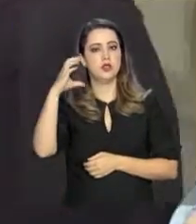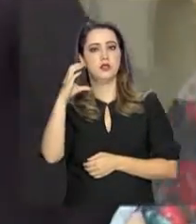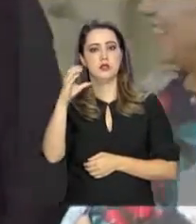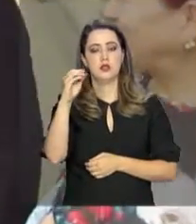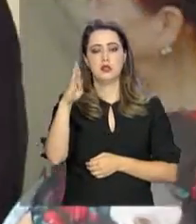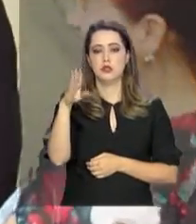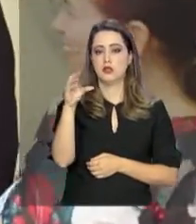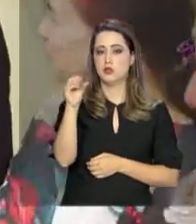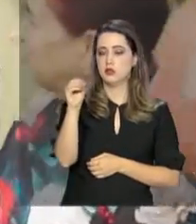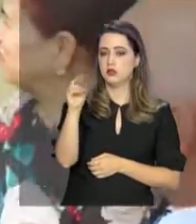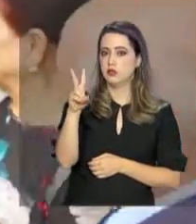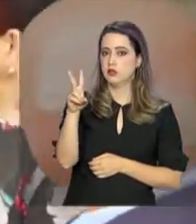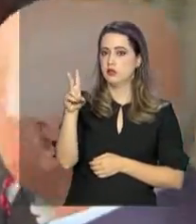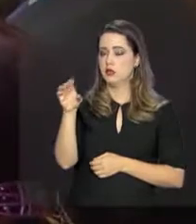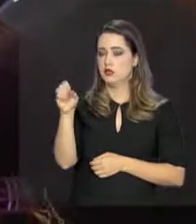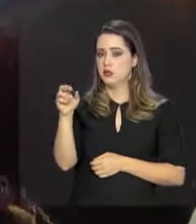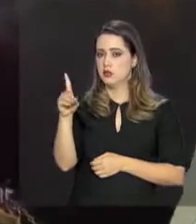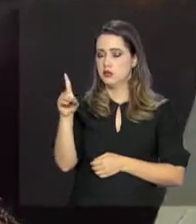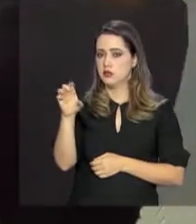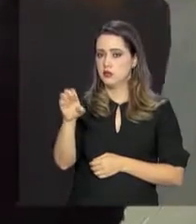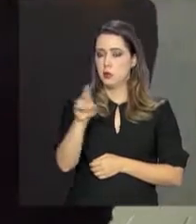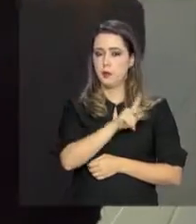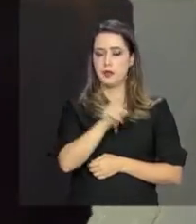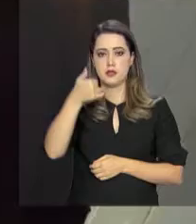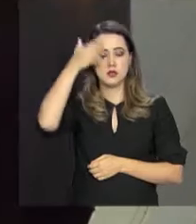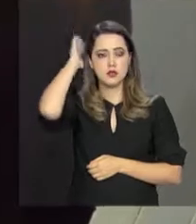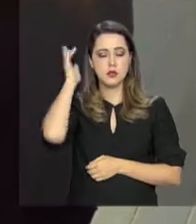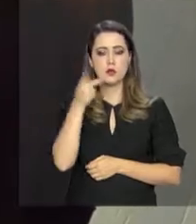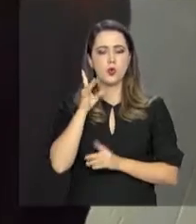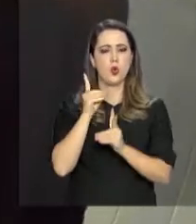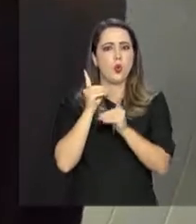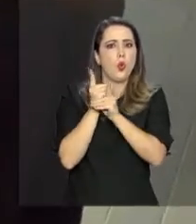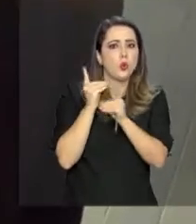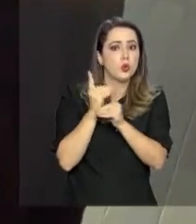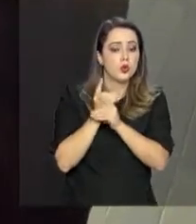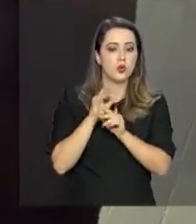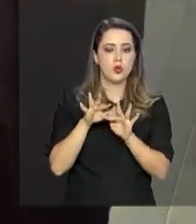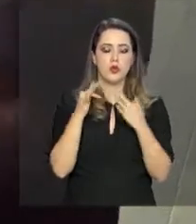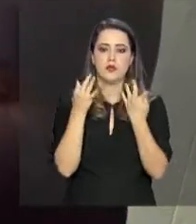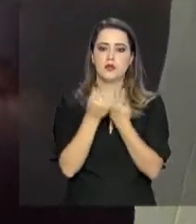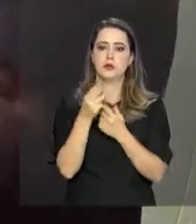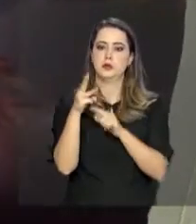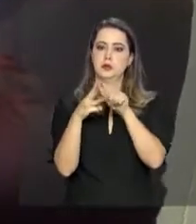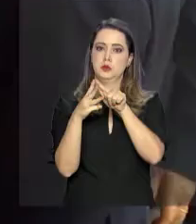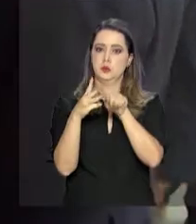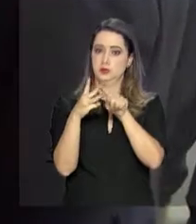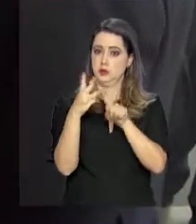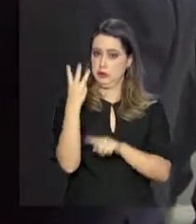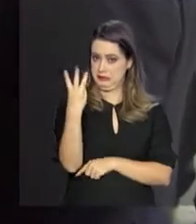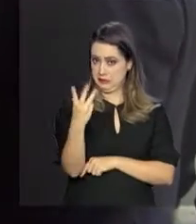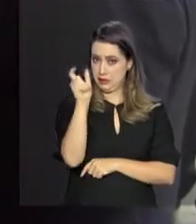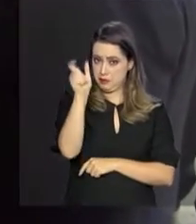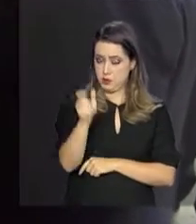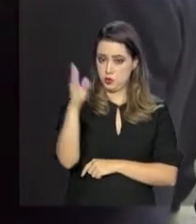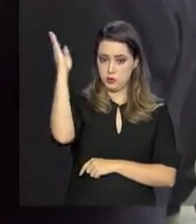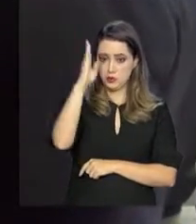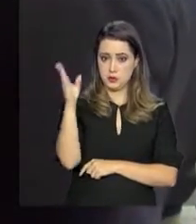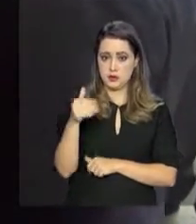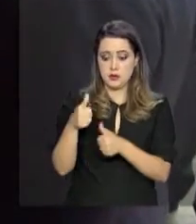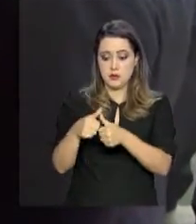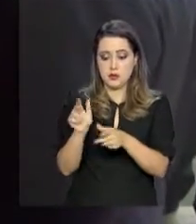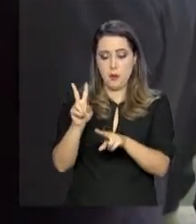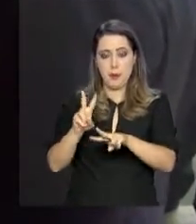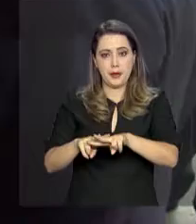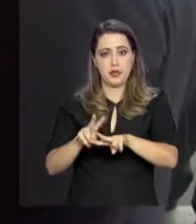participar da cúpula da cplp o presidente michel temer se encontrou com a família dos três brasileiros que estão presos no país